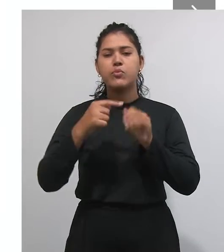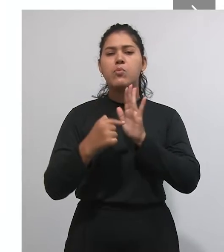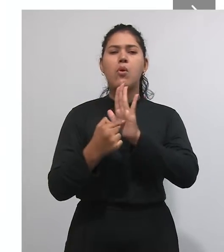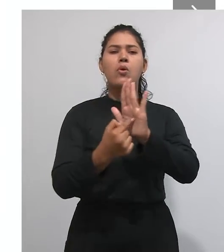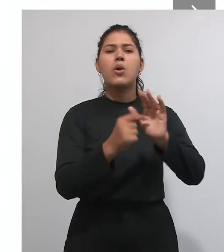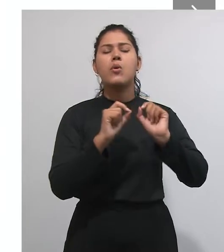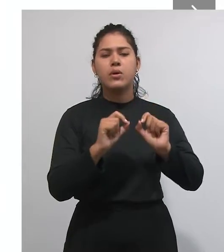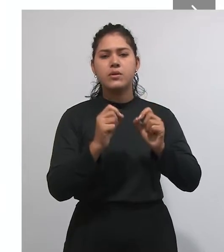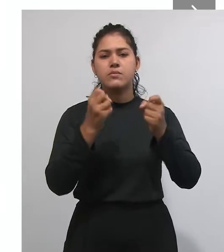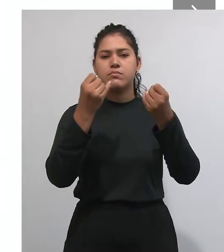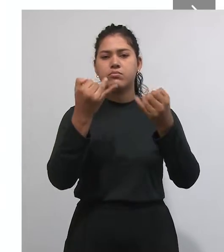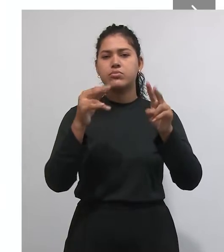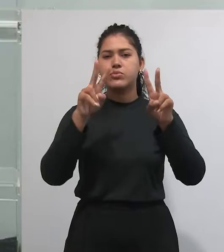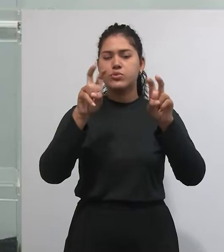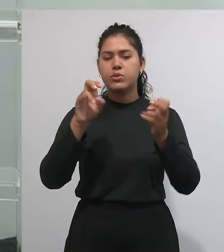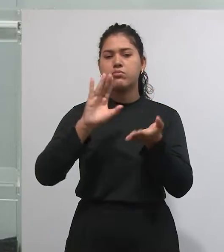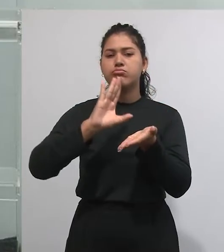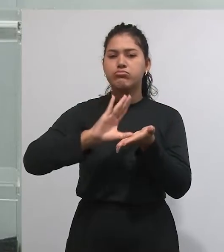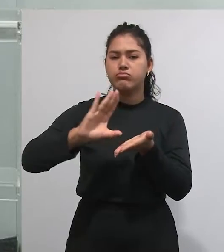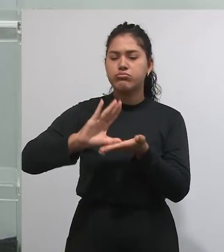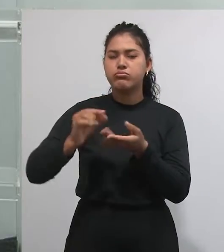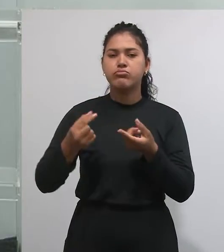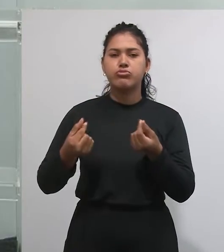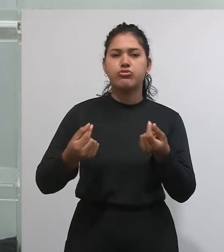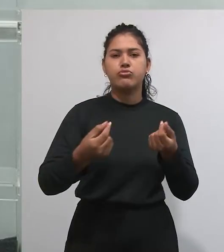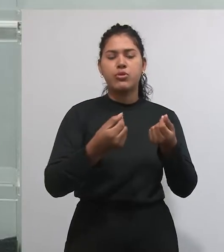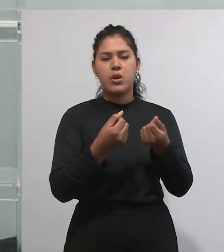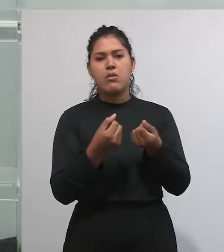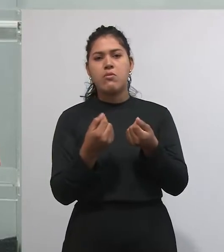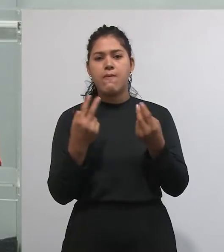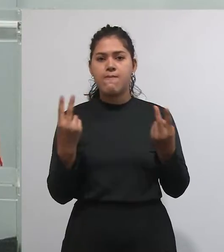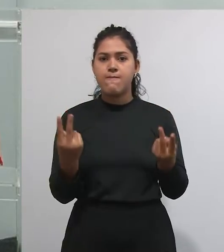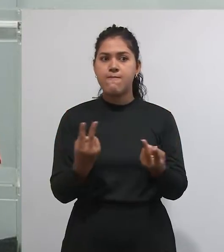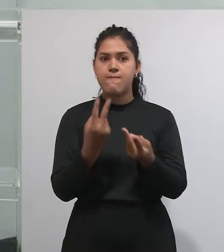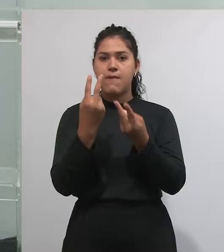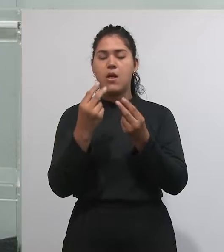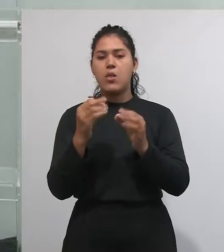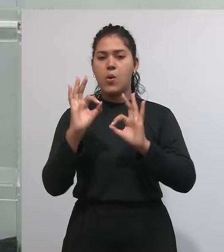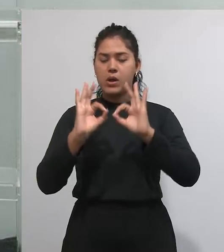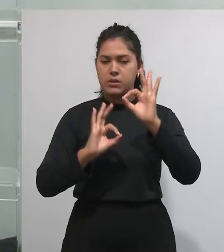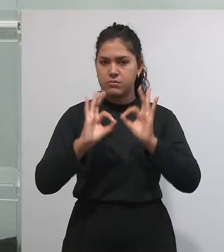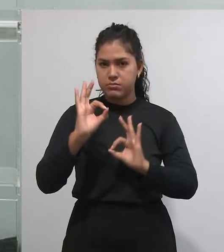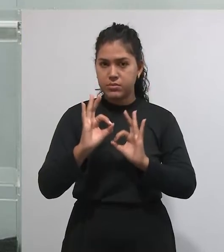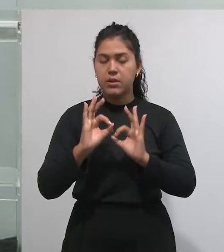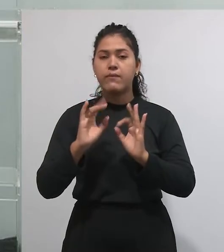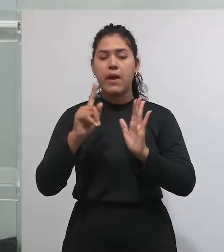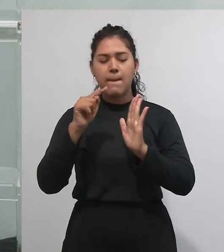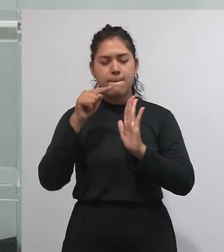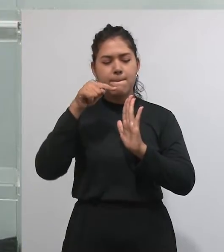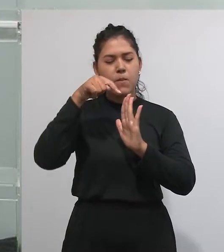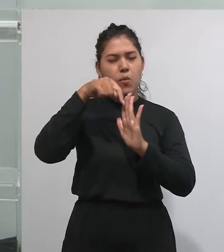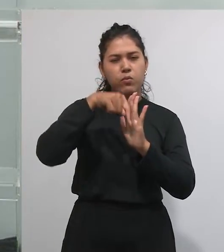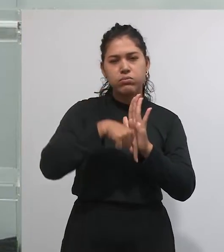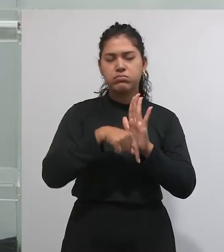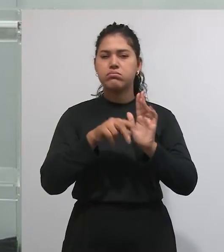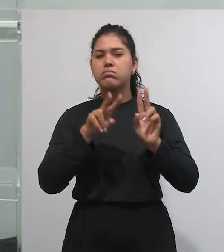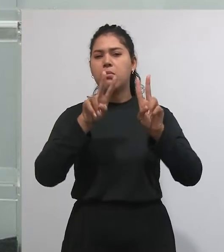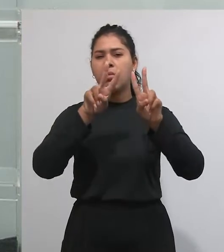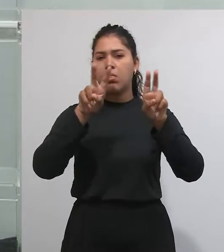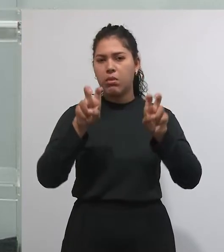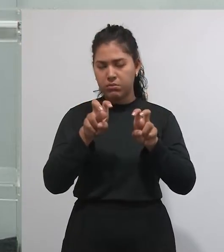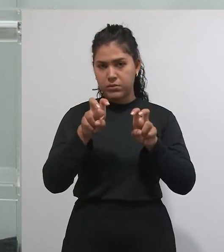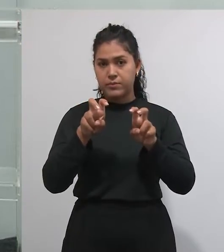questões sobre financiamento, sobre gestão, sobre destinação de recursos, que vai aprofundar essa